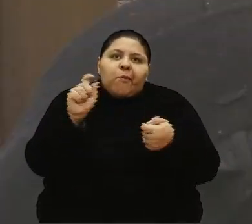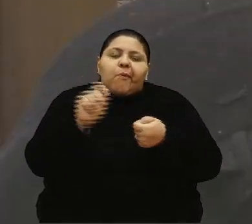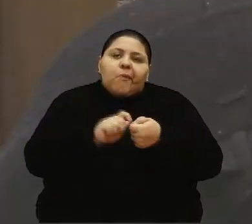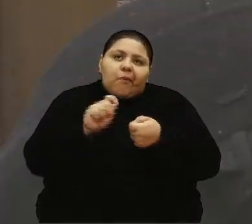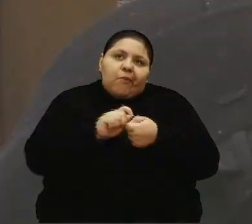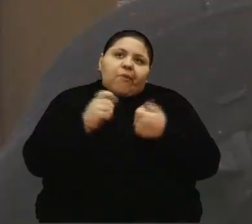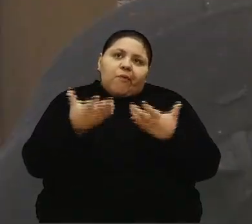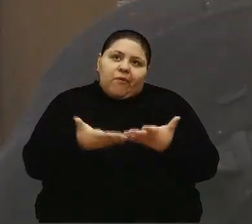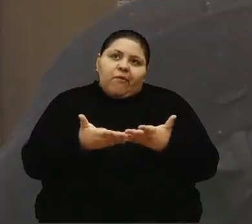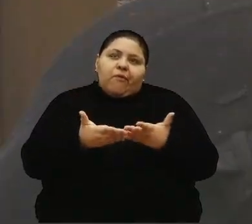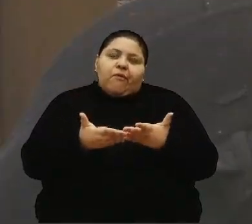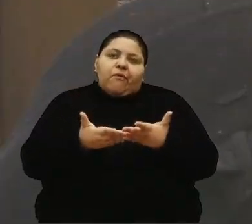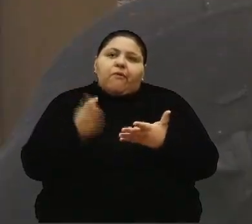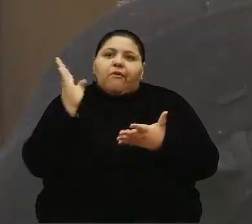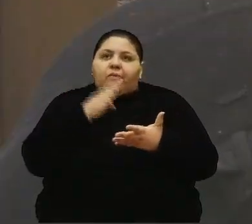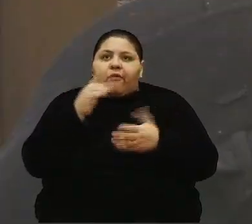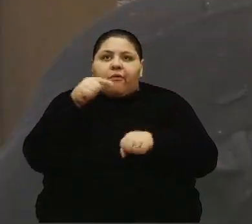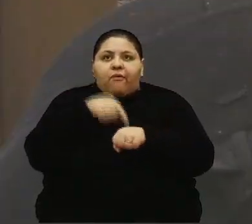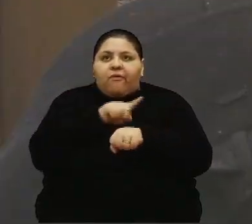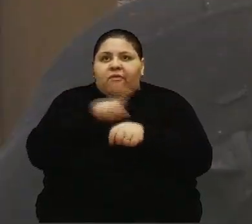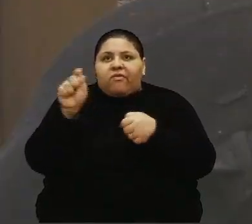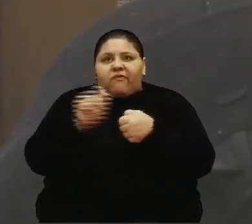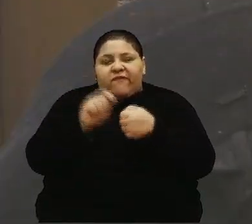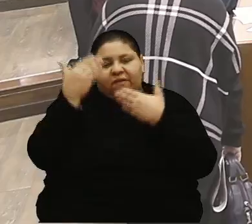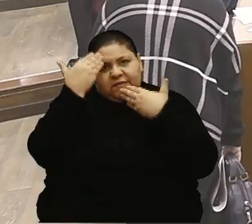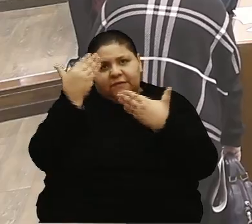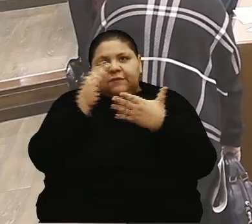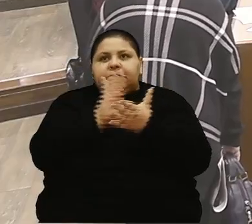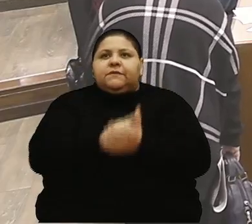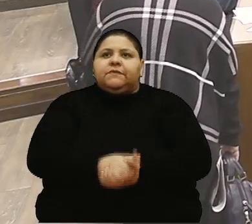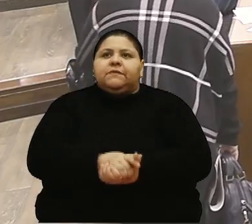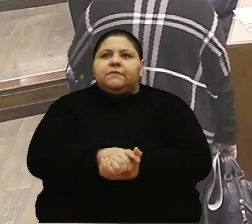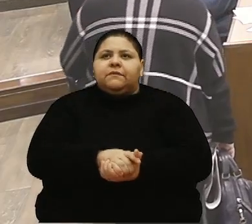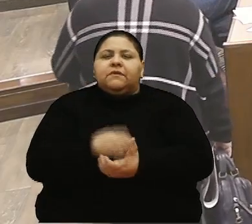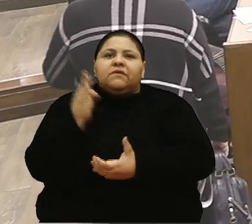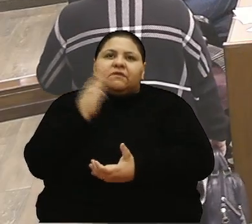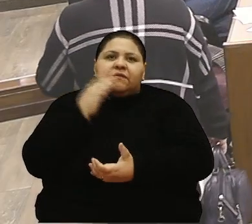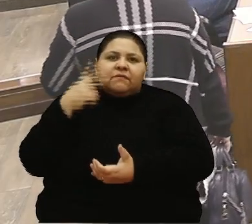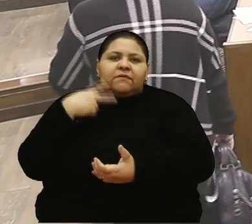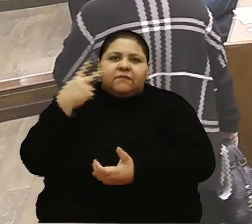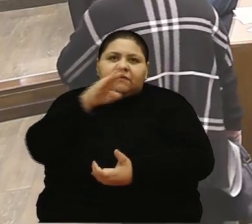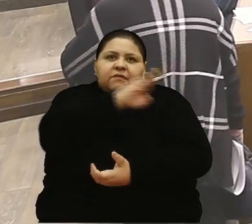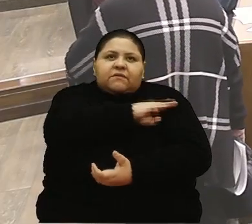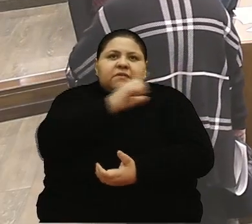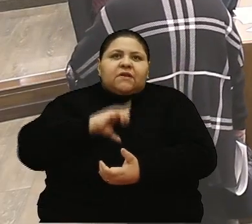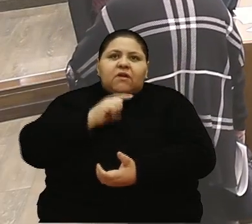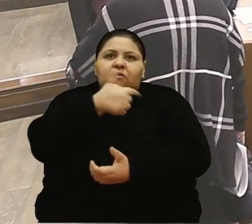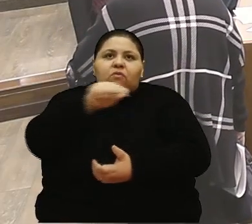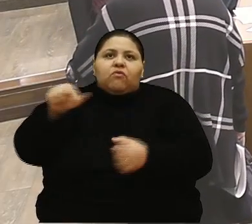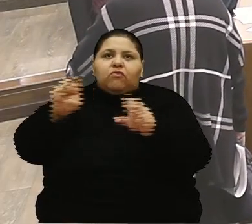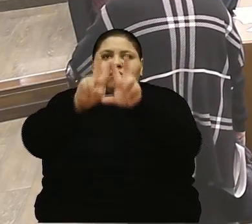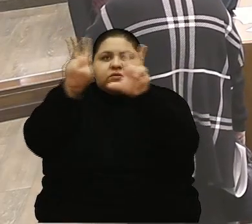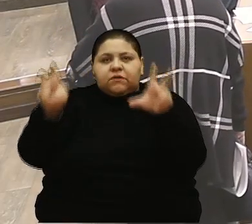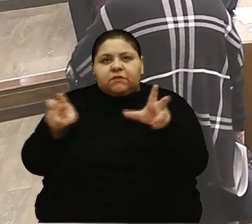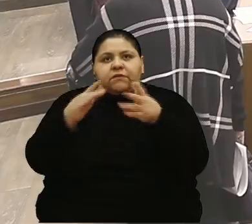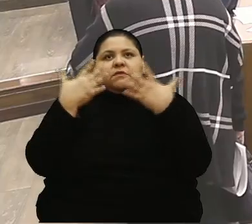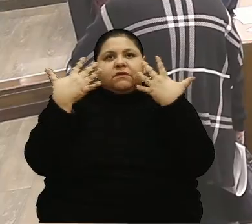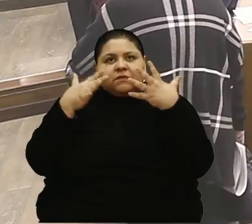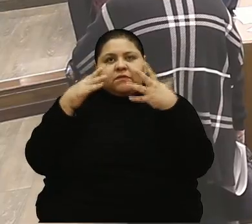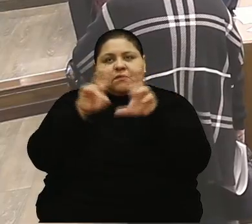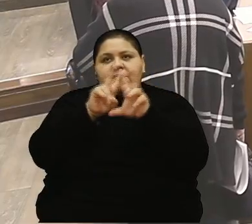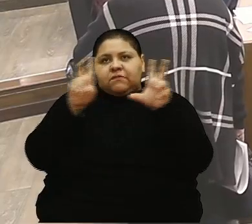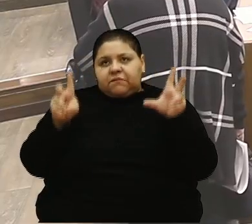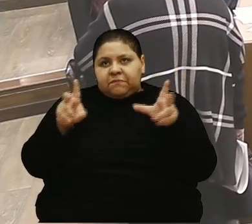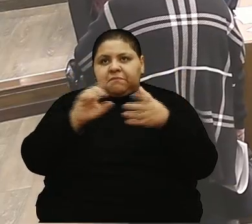isso imediatamente e não fazem. Obrigada, obrigado, vereadora Daiane. Rapidinho, vereador Ramon, que eu tenho outro assunto ainda. Parabéns por ter trazido